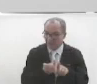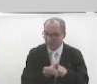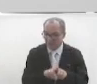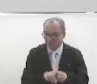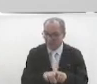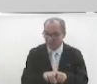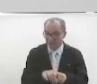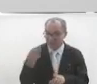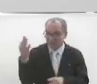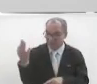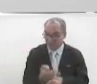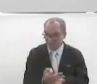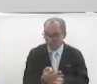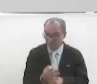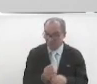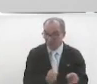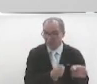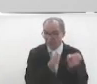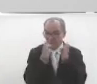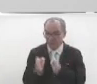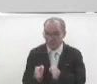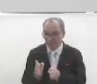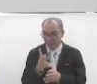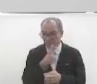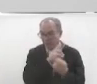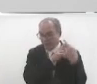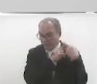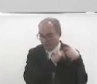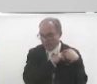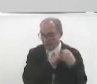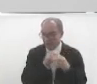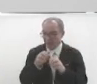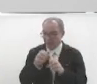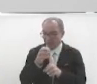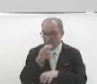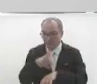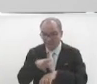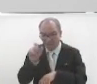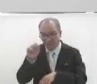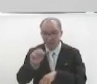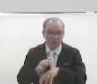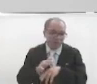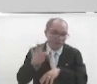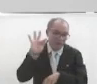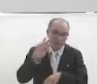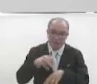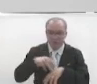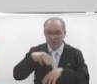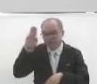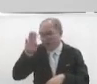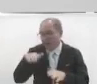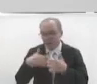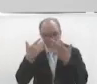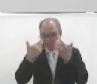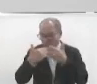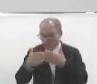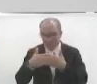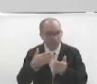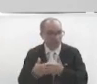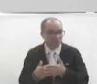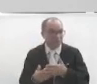precisas as seguintes classes conforme o cargo o nível de qualificação obtido e o